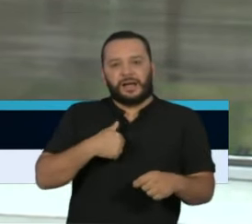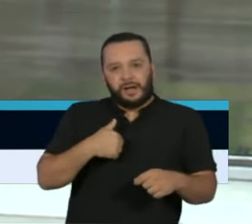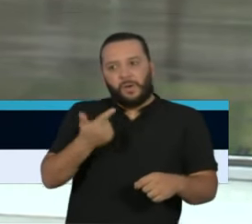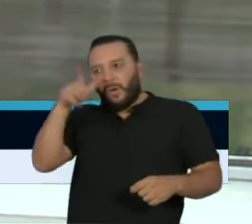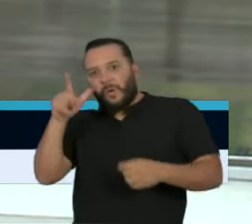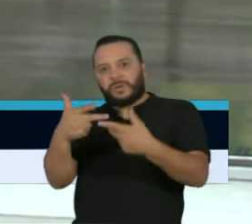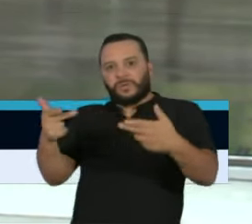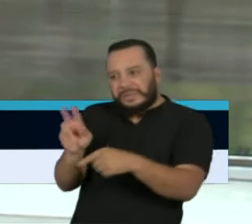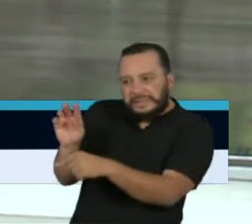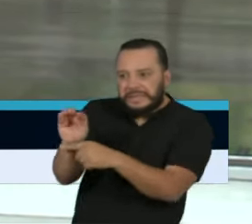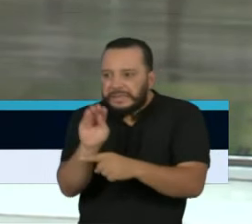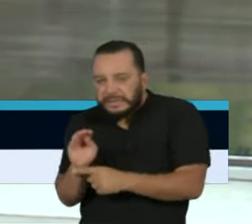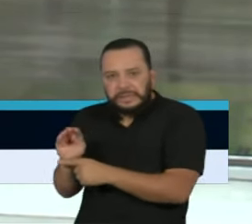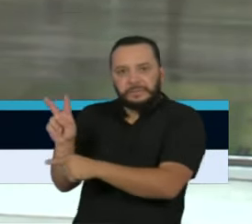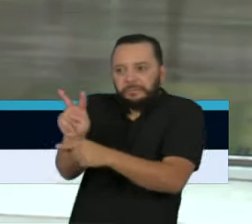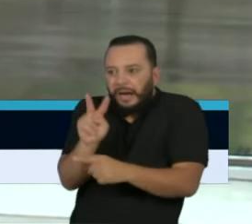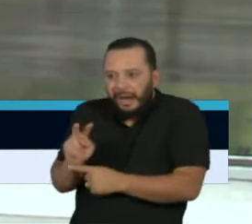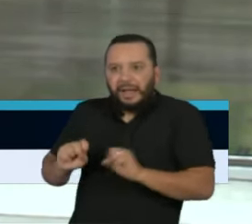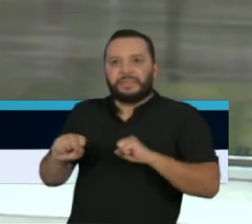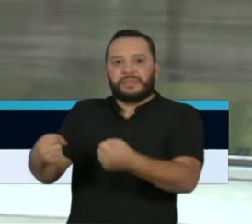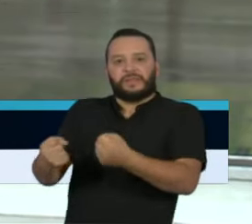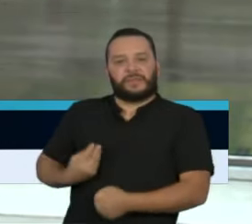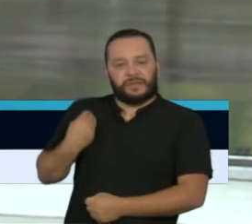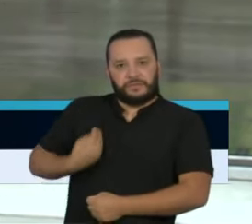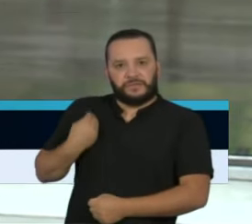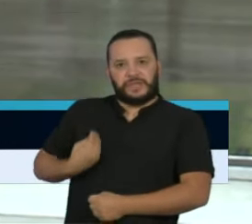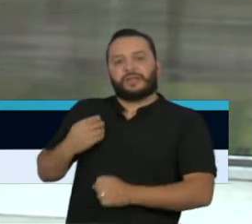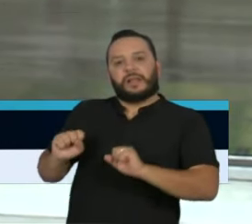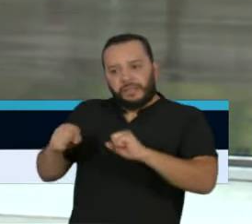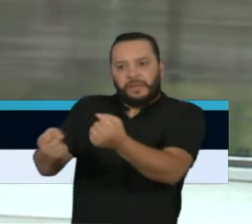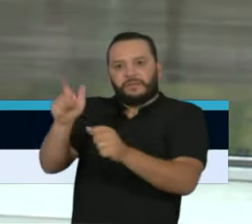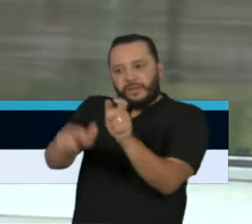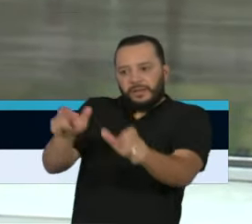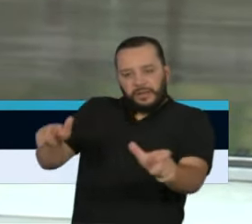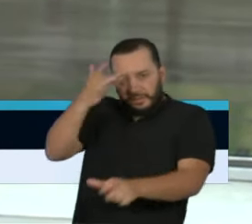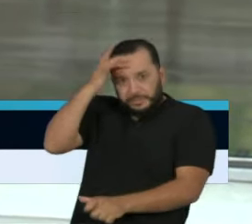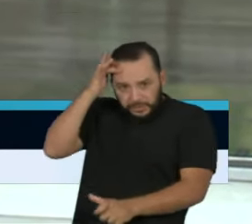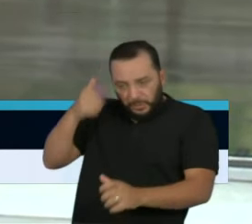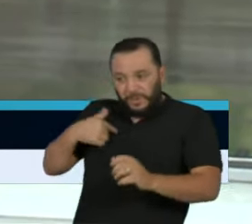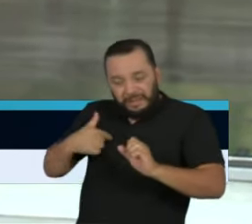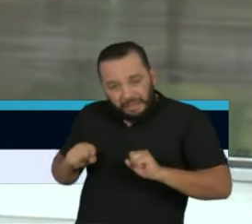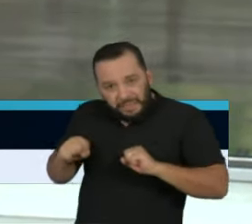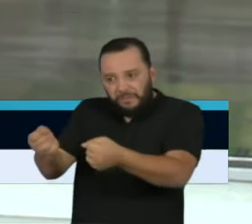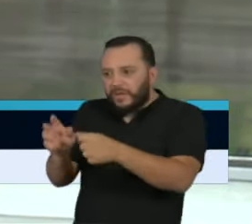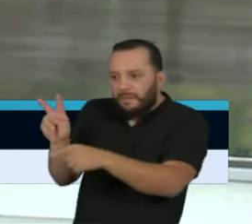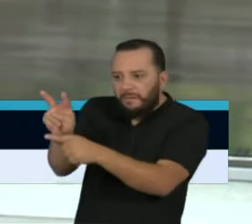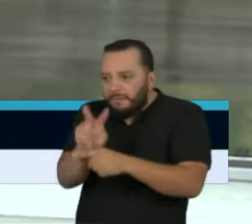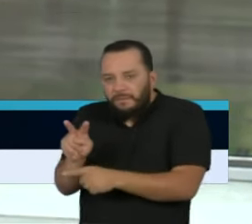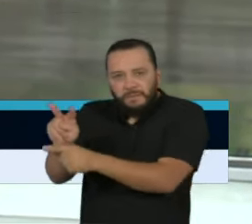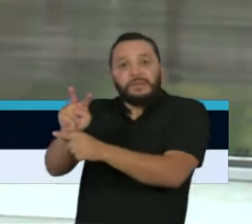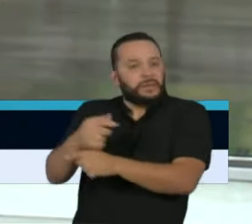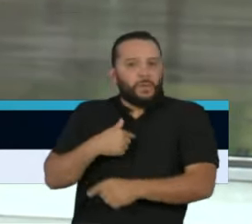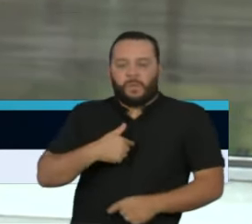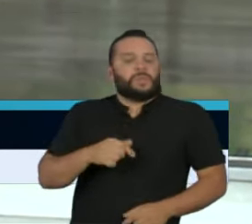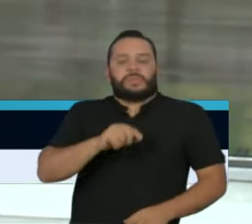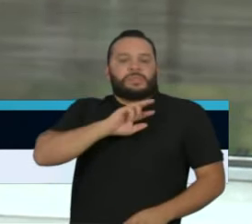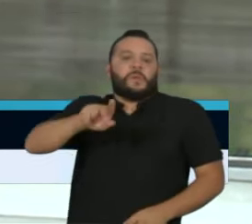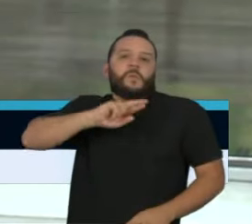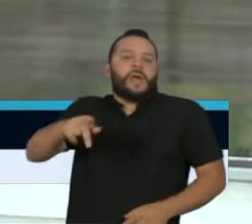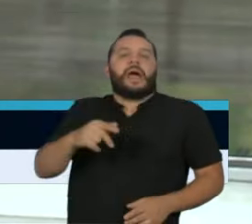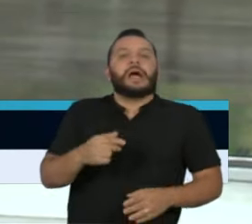suas operações em defesa da vida, em defesa das pessoas, em defesa mínima da economia para garantir